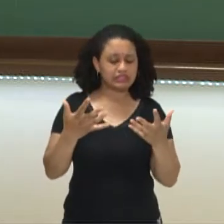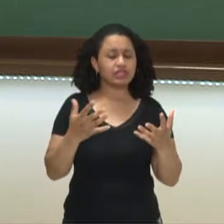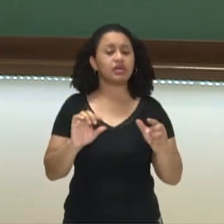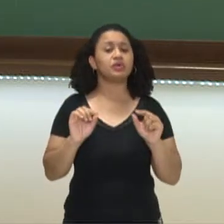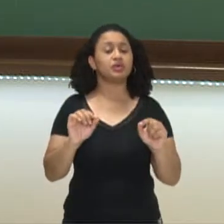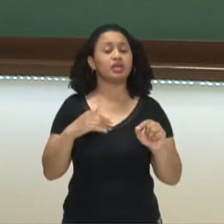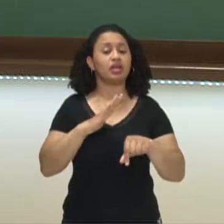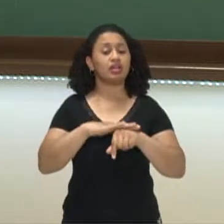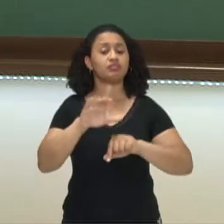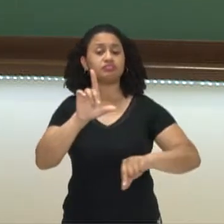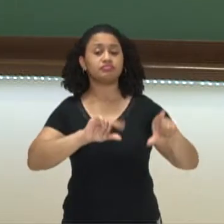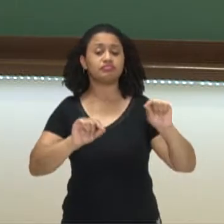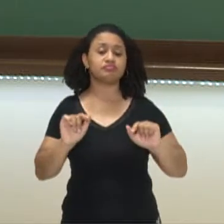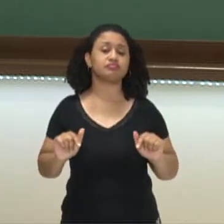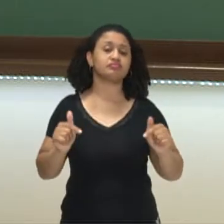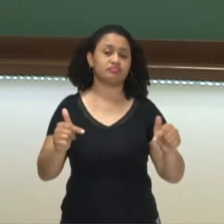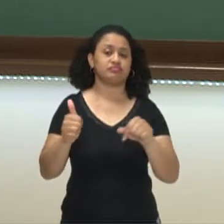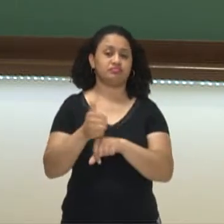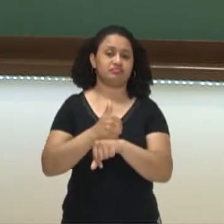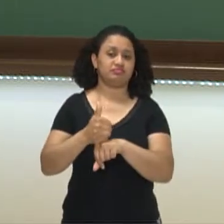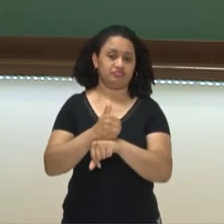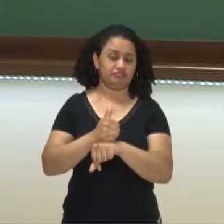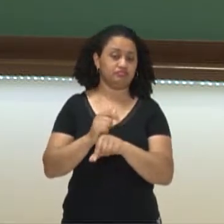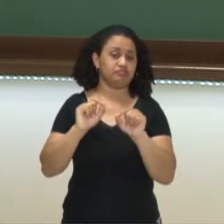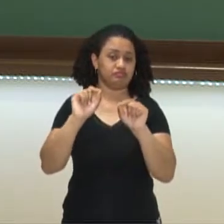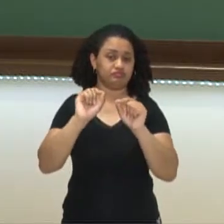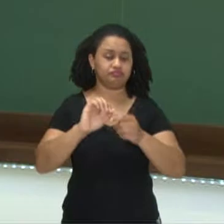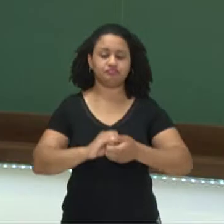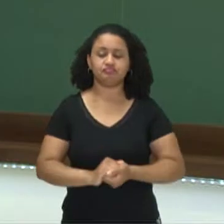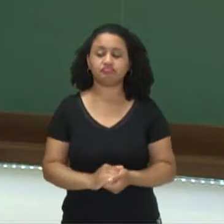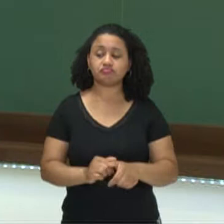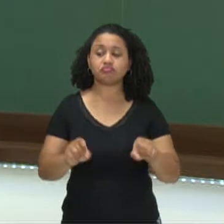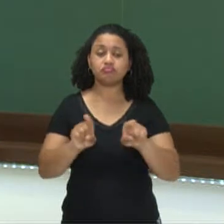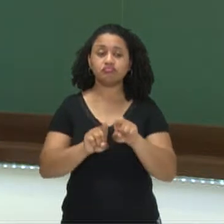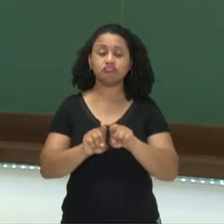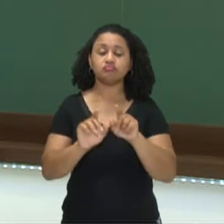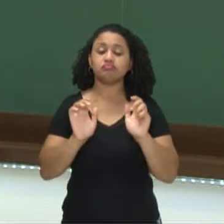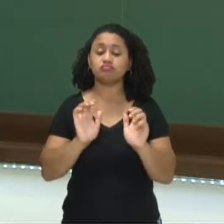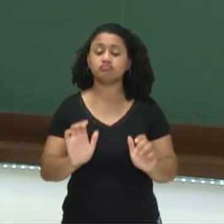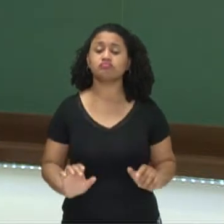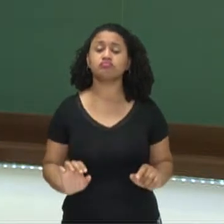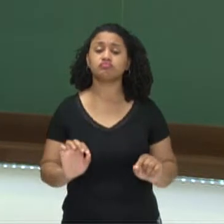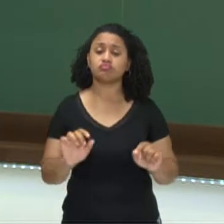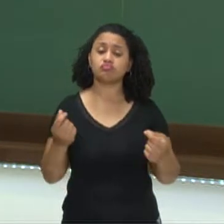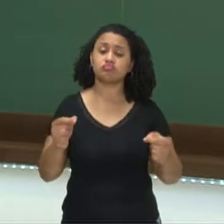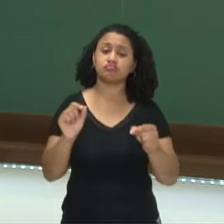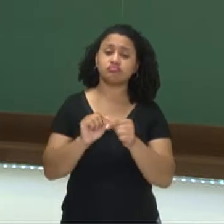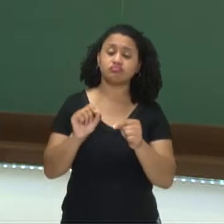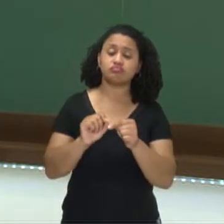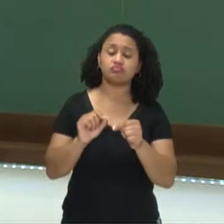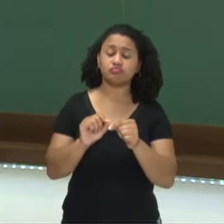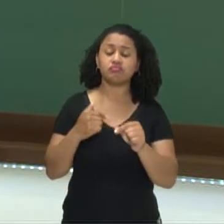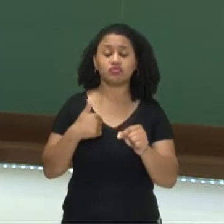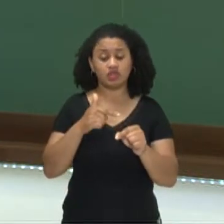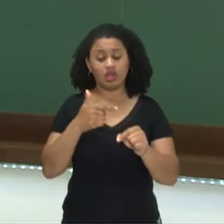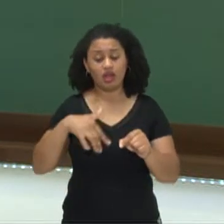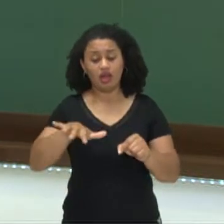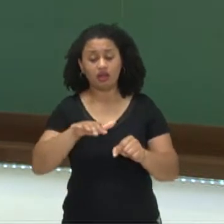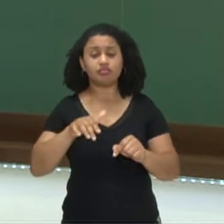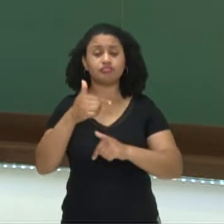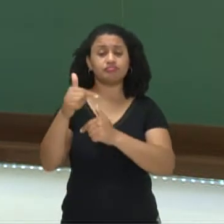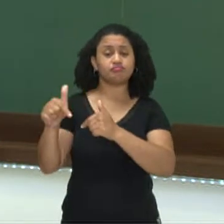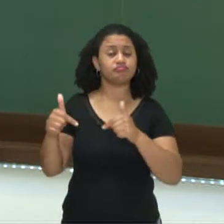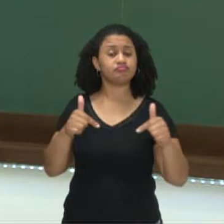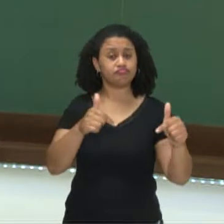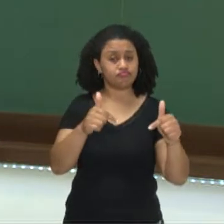hora de escolher a minha área de atuação profissional? Ainda, condutas a serem desempenhadas para destacar-se no seu ramo de